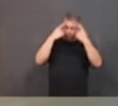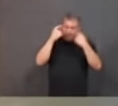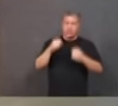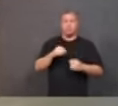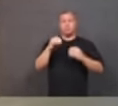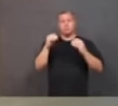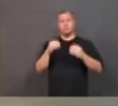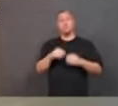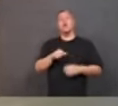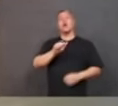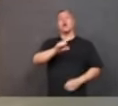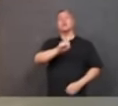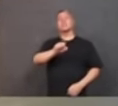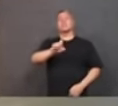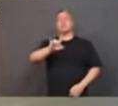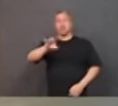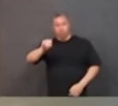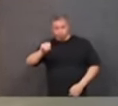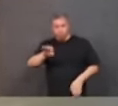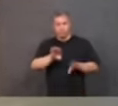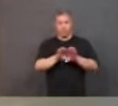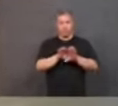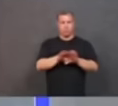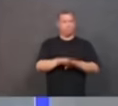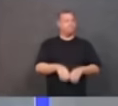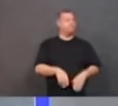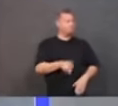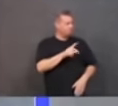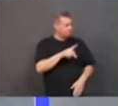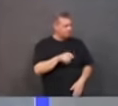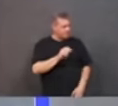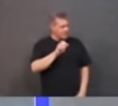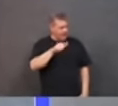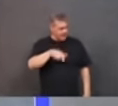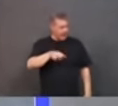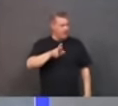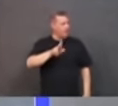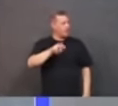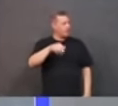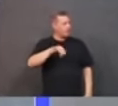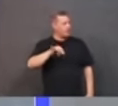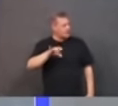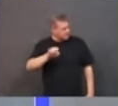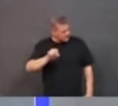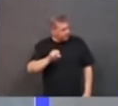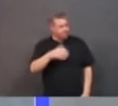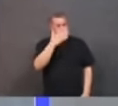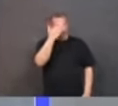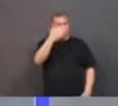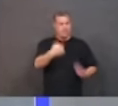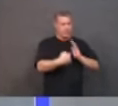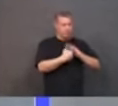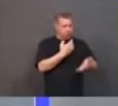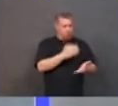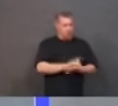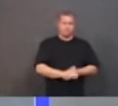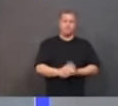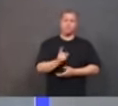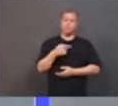Arquimedes, a gente agradece o questionamento. Essa é uma preocupação muito importante que nós